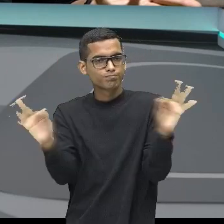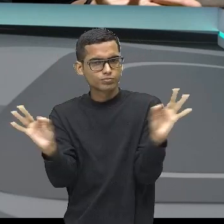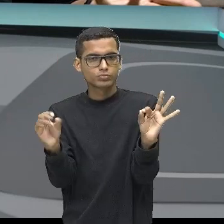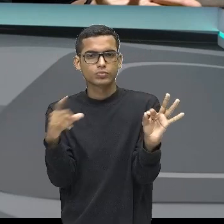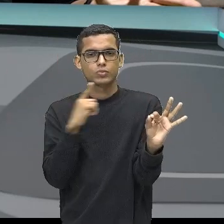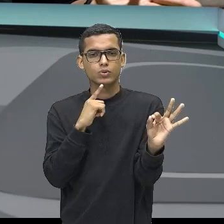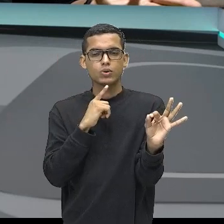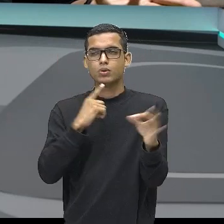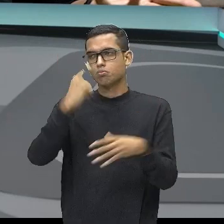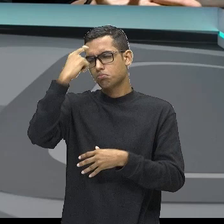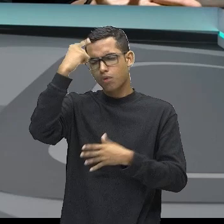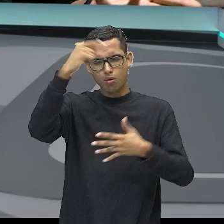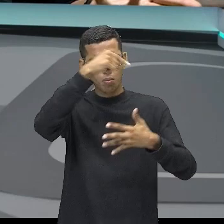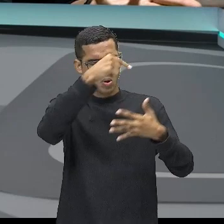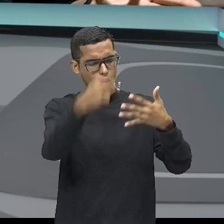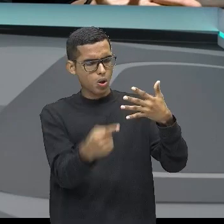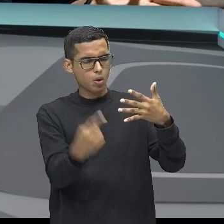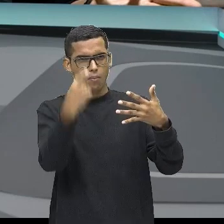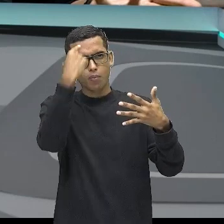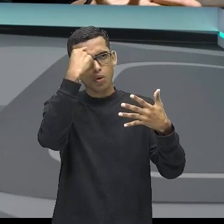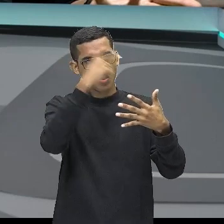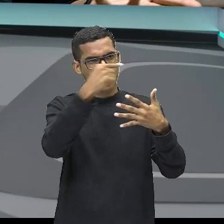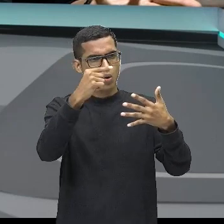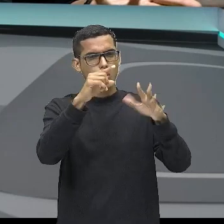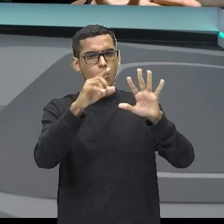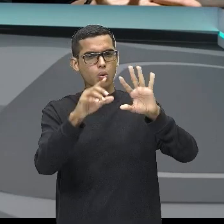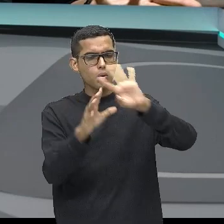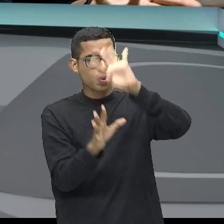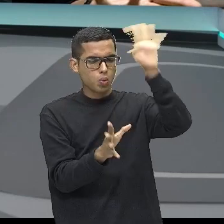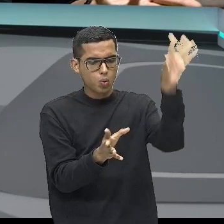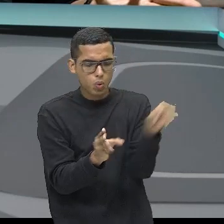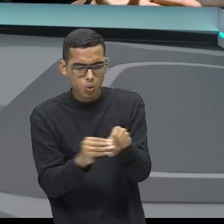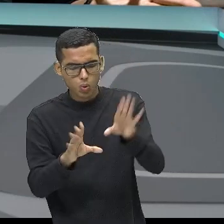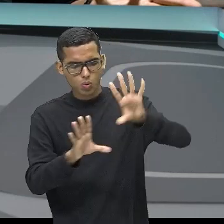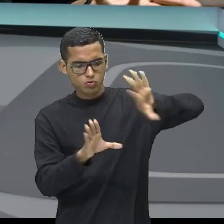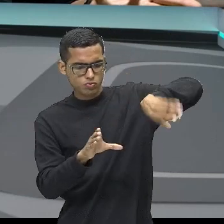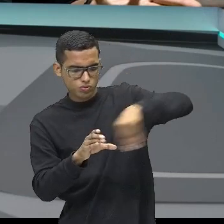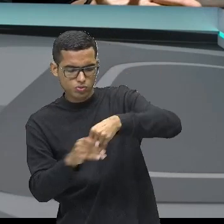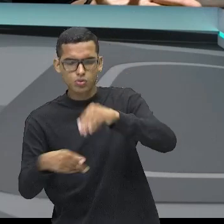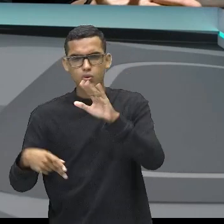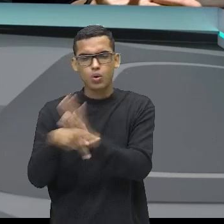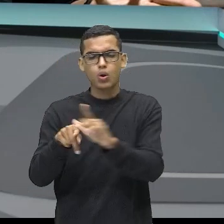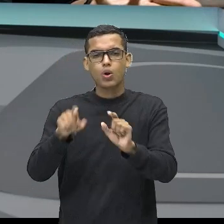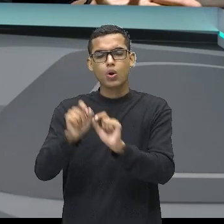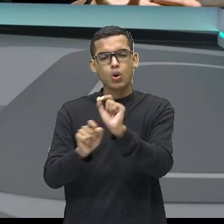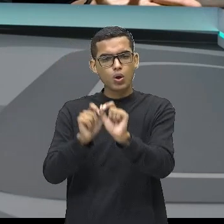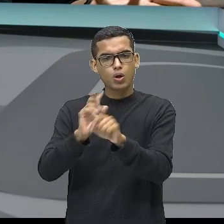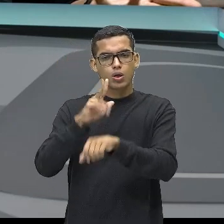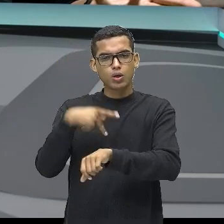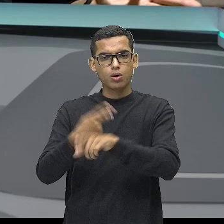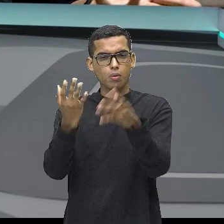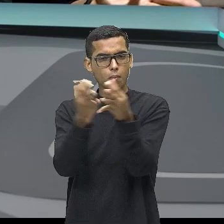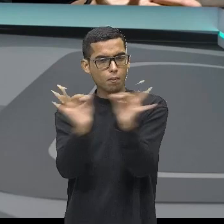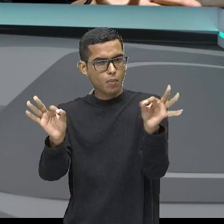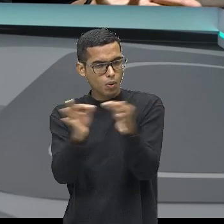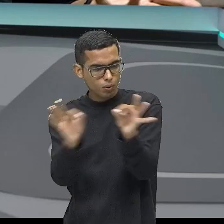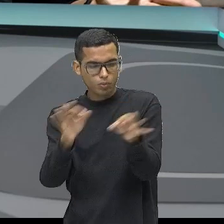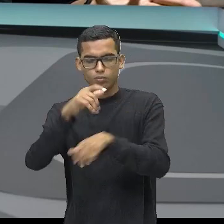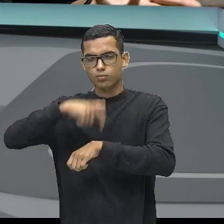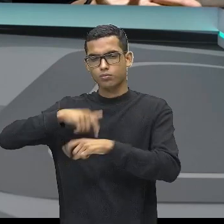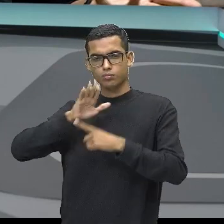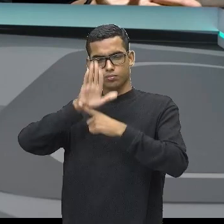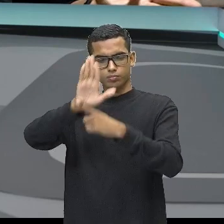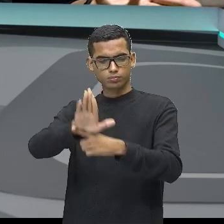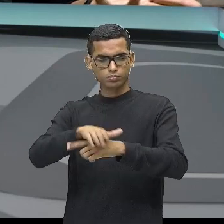os seus pensamentos, toda a sua ideia e expor em determinado tempo, né? No caso aqui, os 40 segundos.